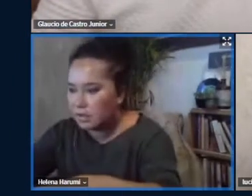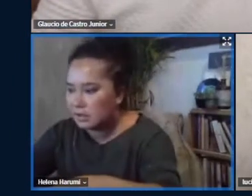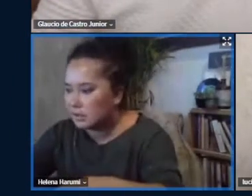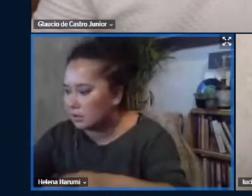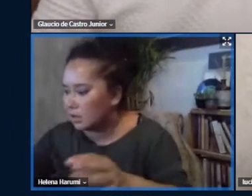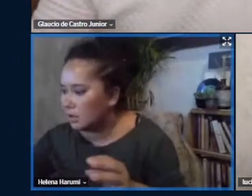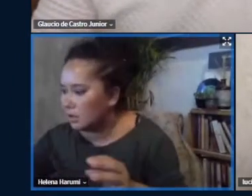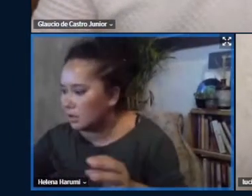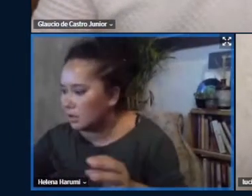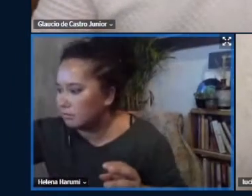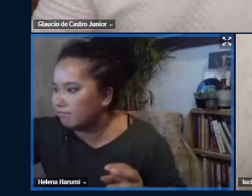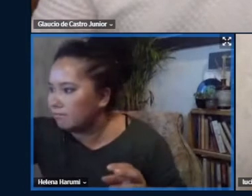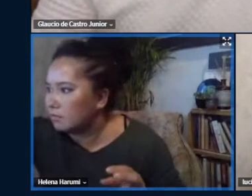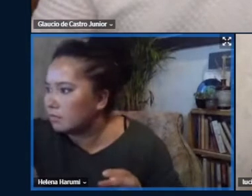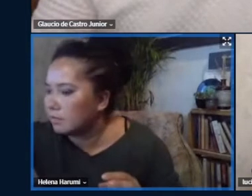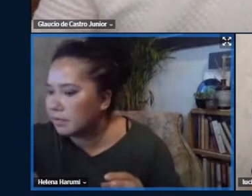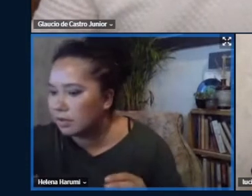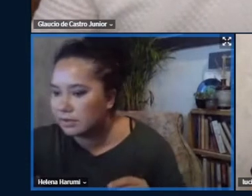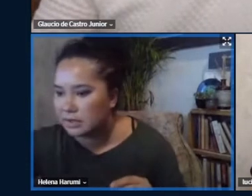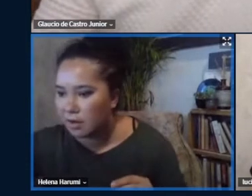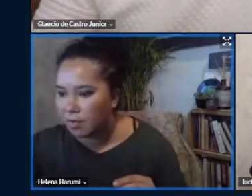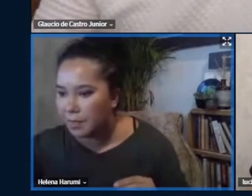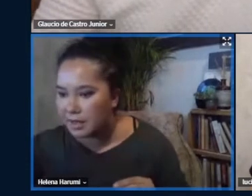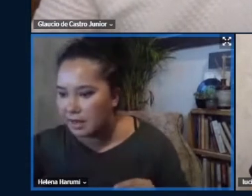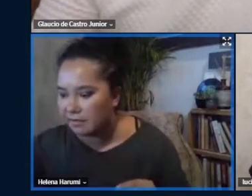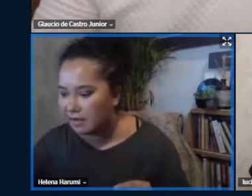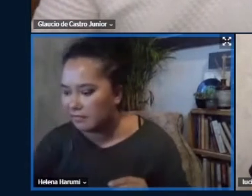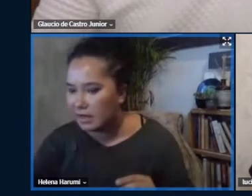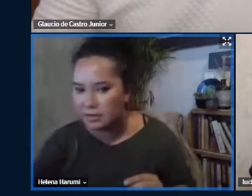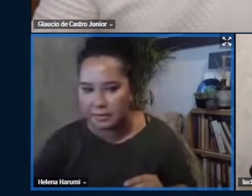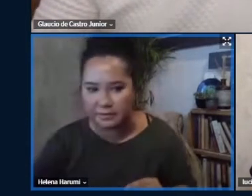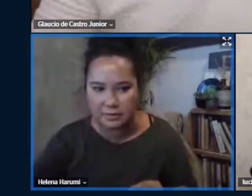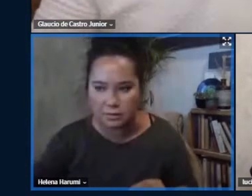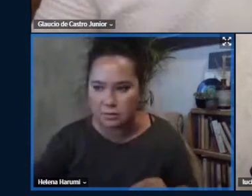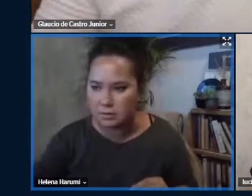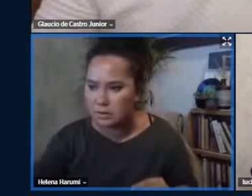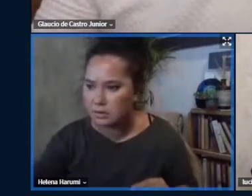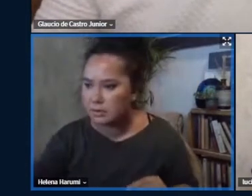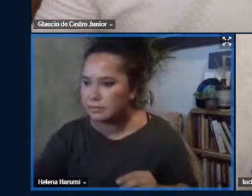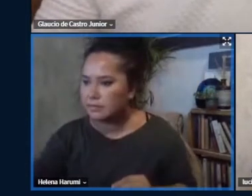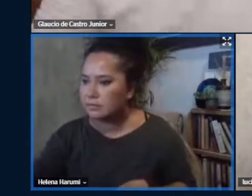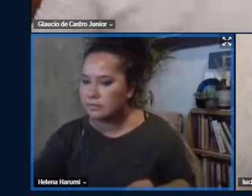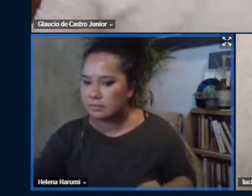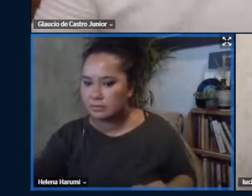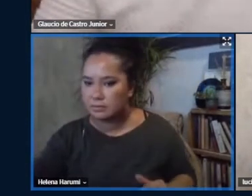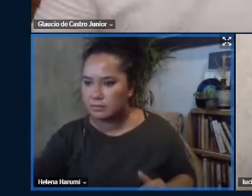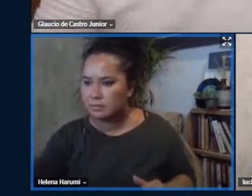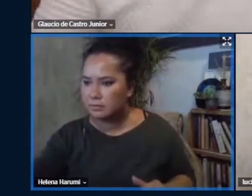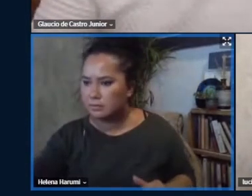Desculpa, só estou organizando aqui para conseguir acompanhar a fala do professor.